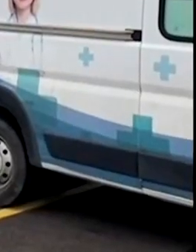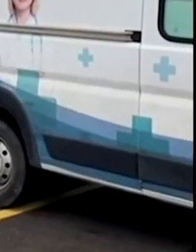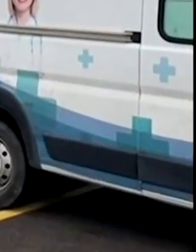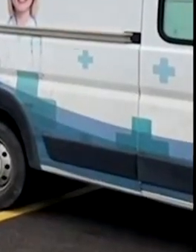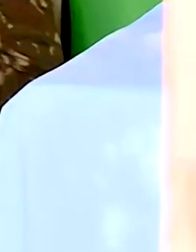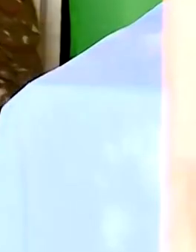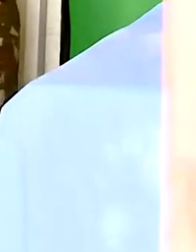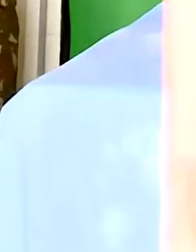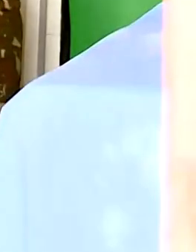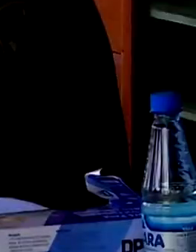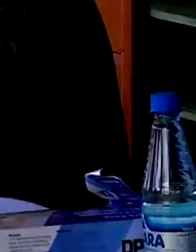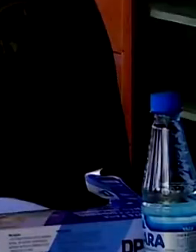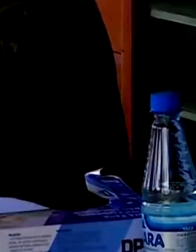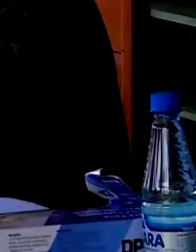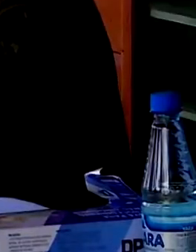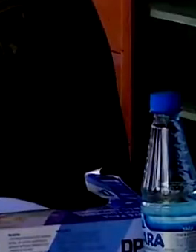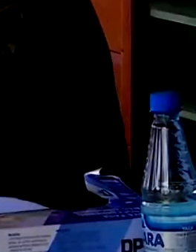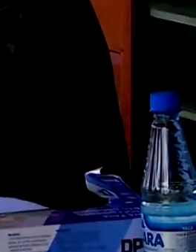Legenda